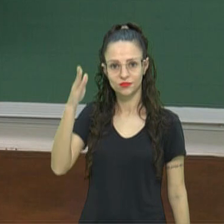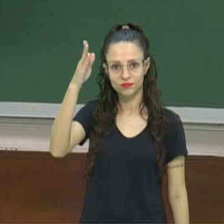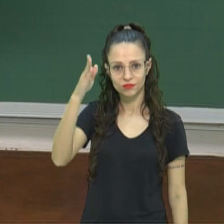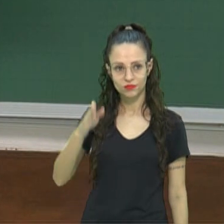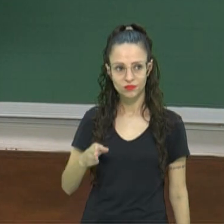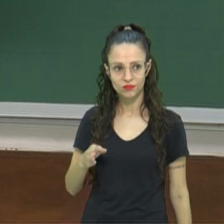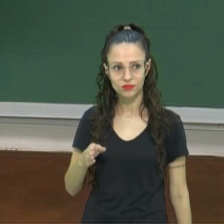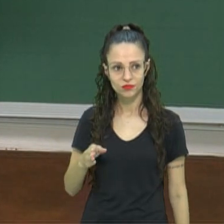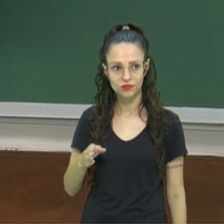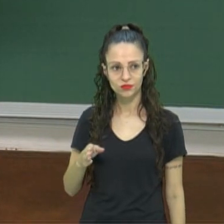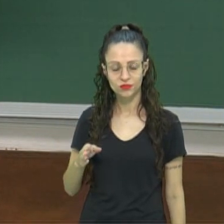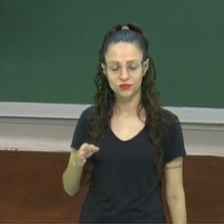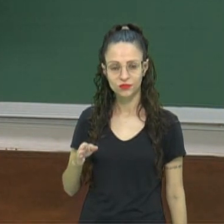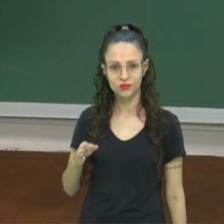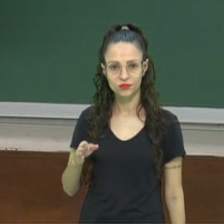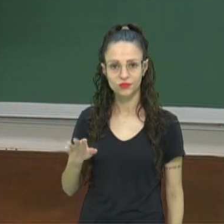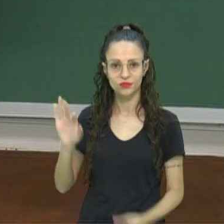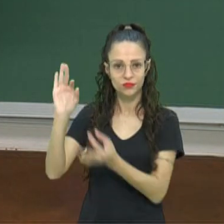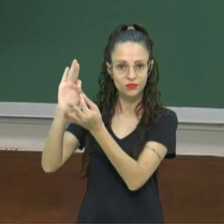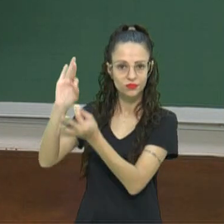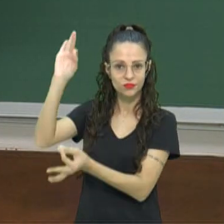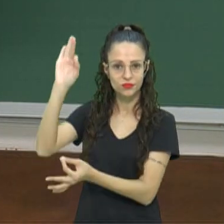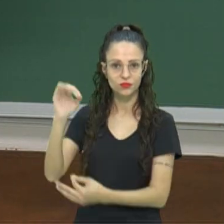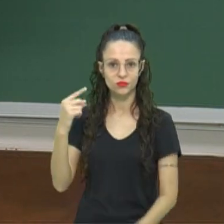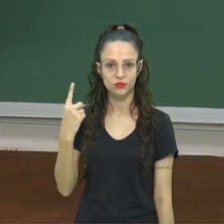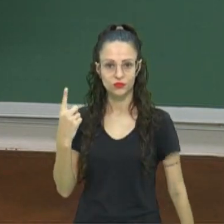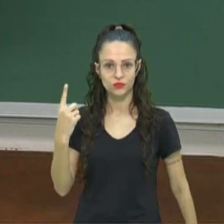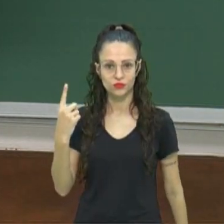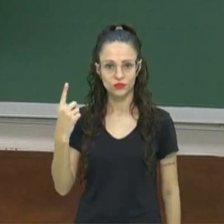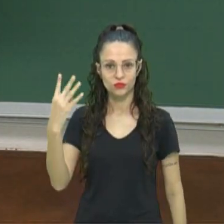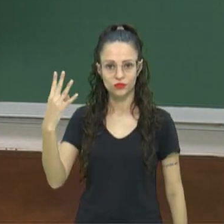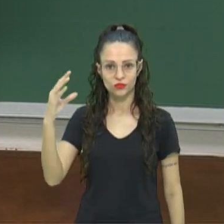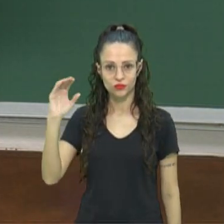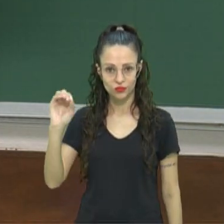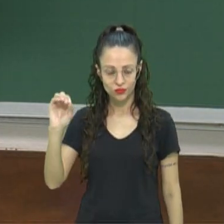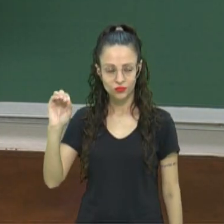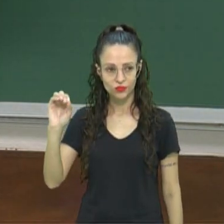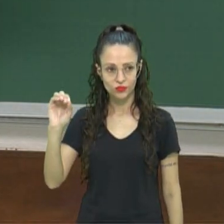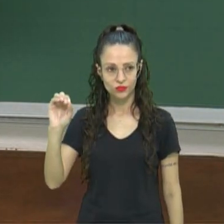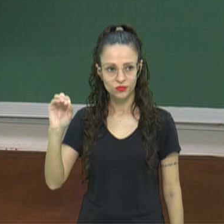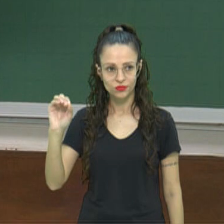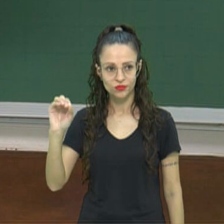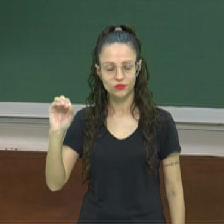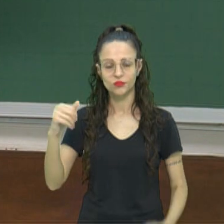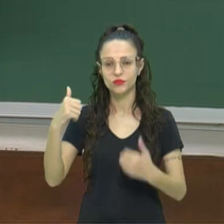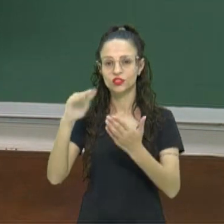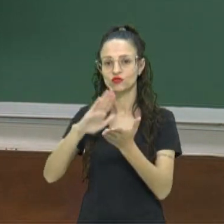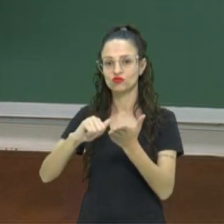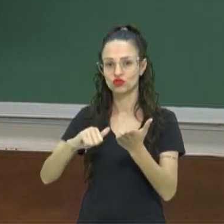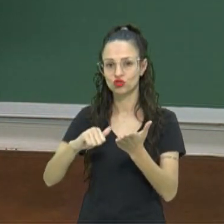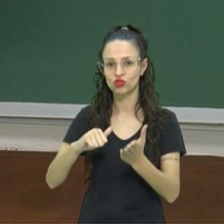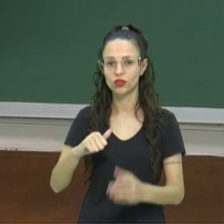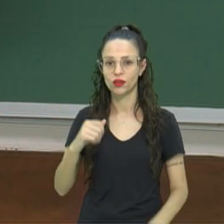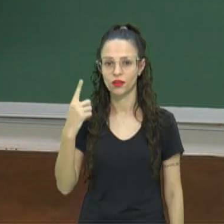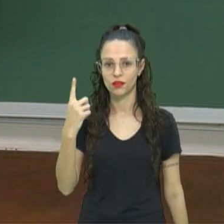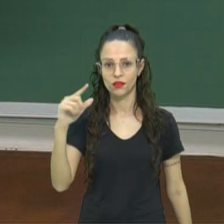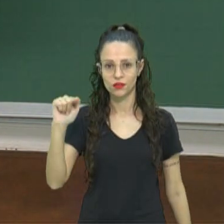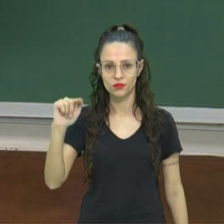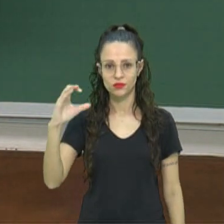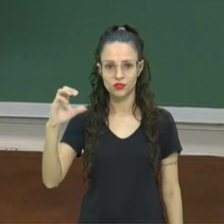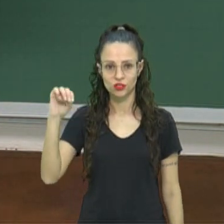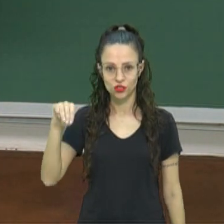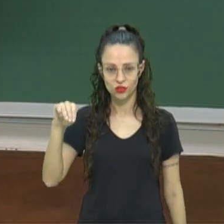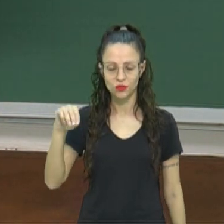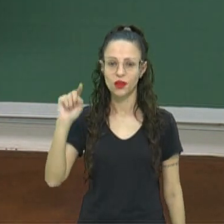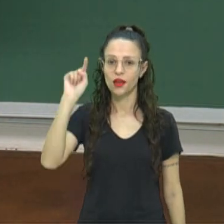é a medida do lado, que é 1,40 m, tirando as duas bordinhas ali, ó, tirando 17